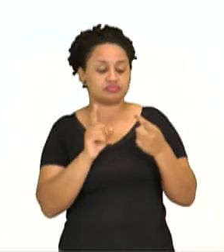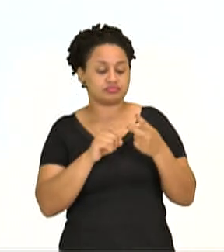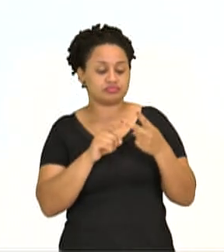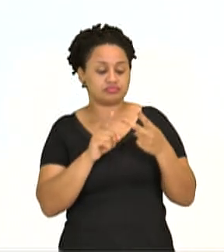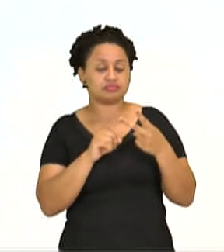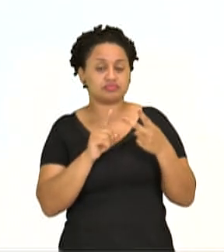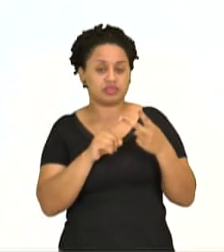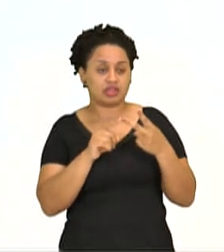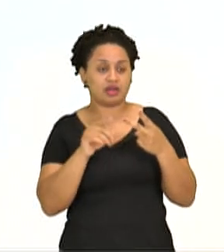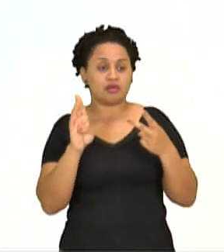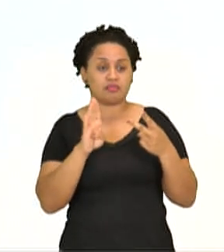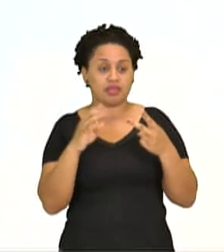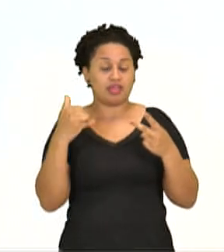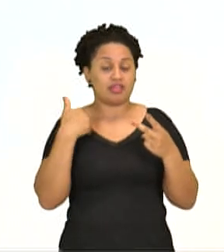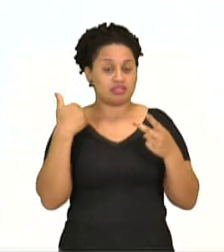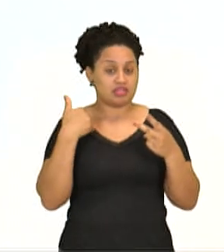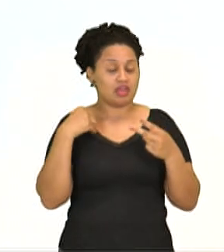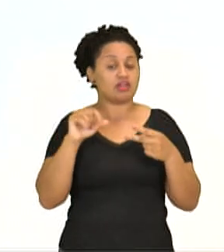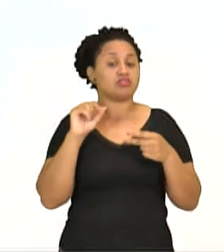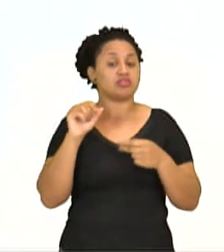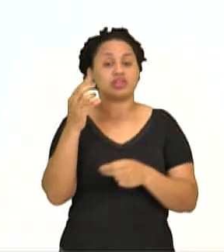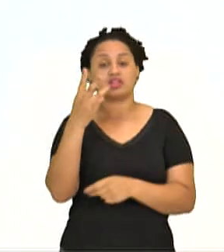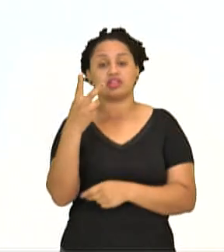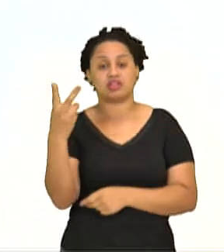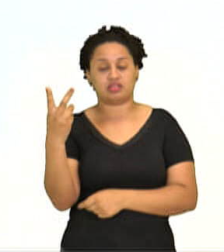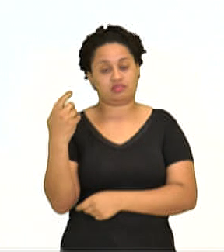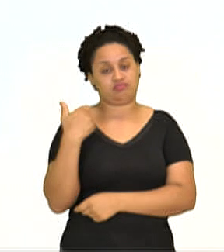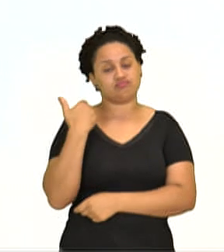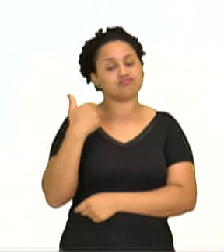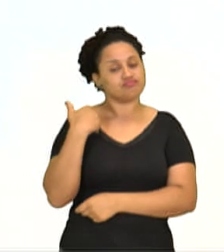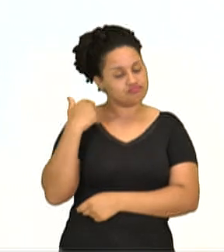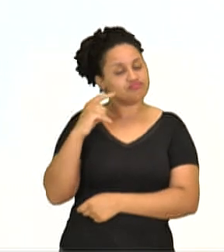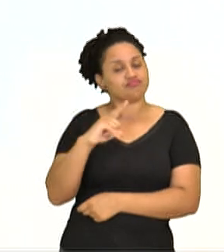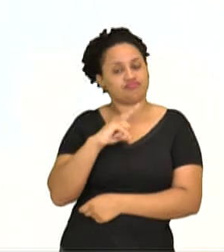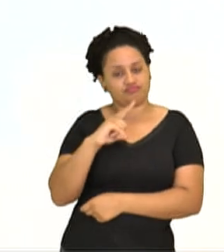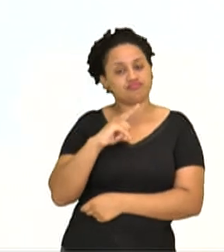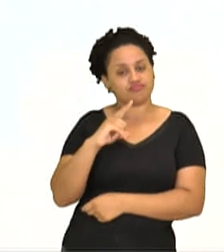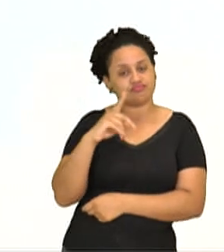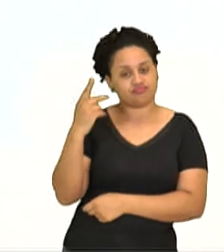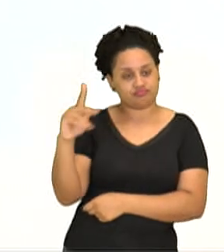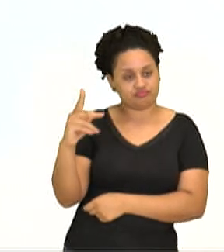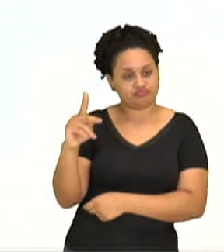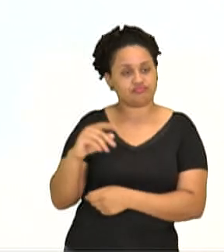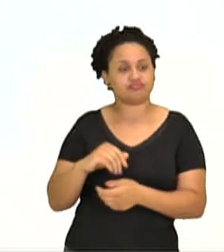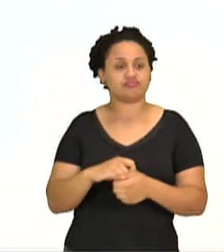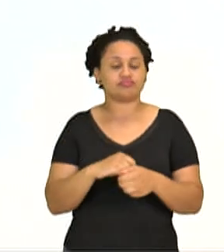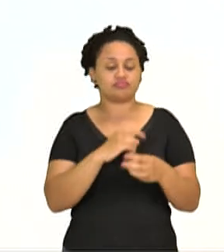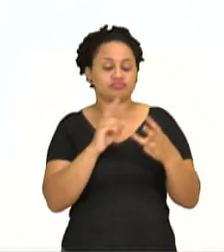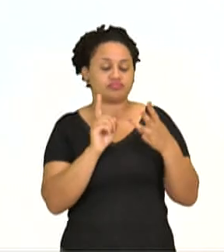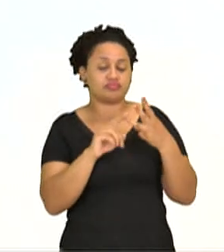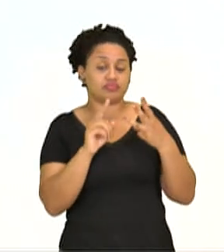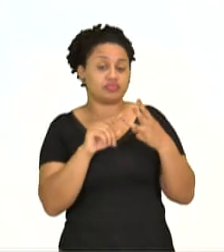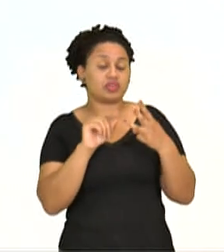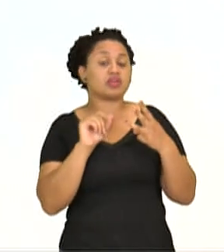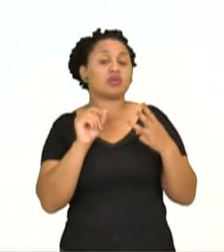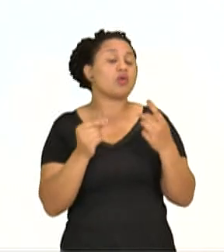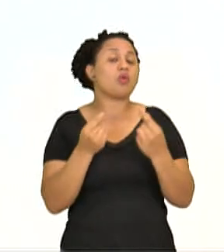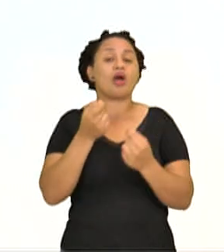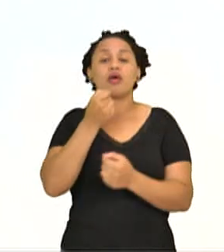is Martha? 32, 32 anos é a idade dela. E what is